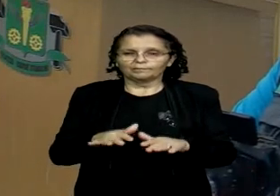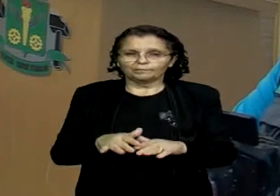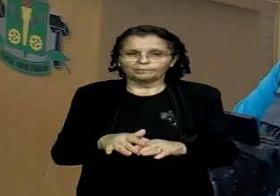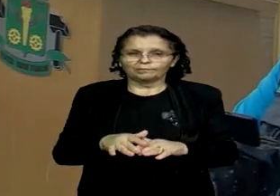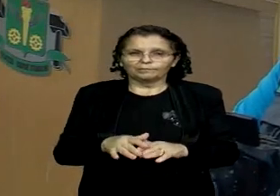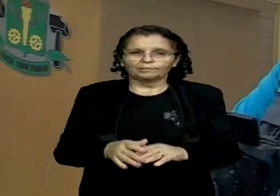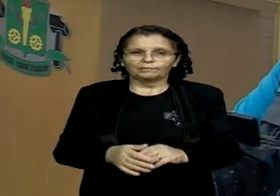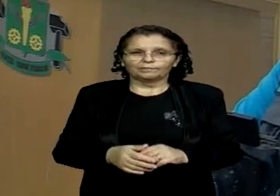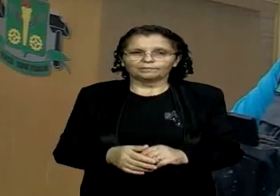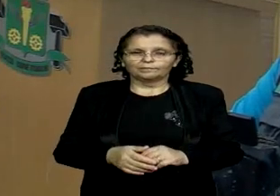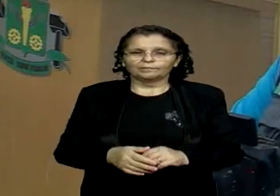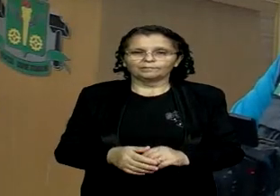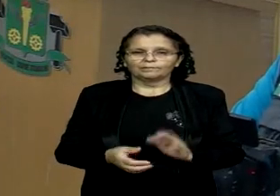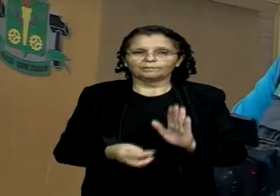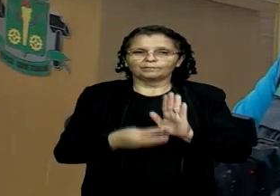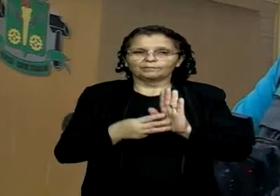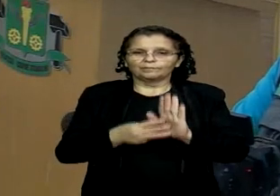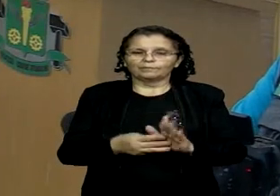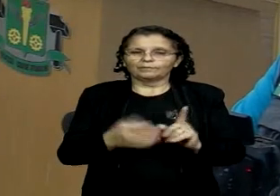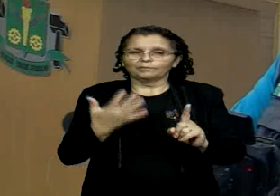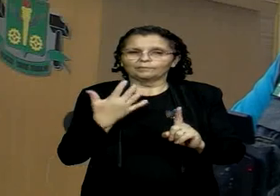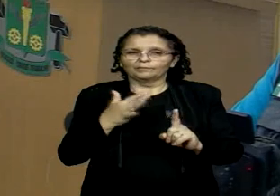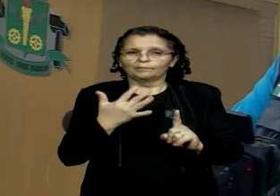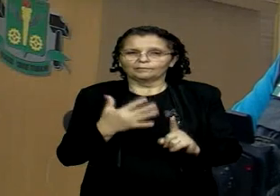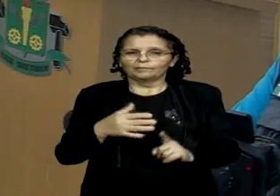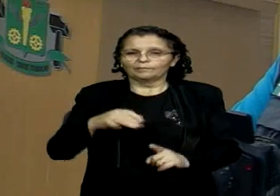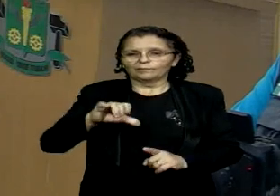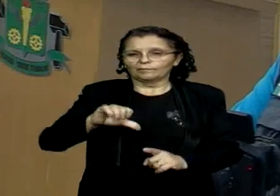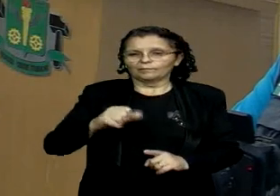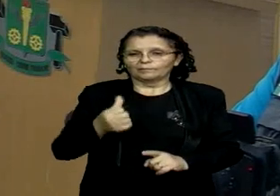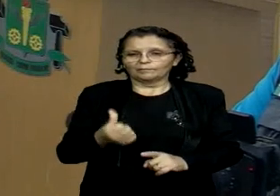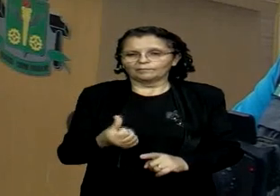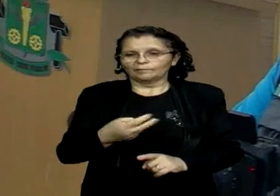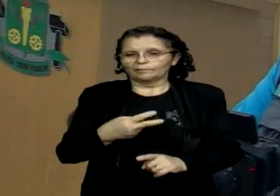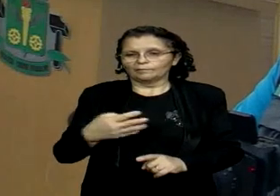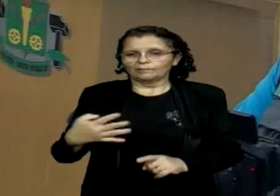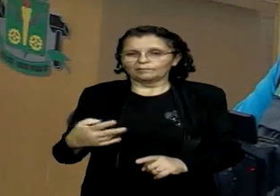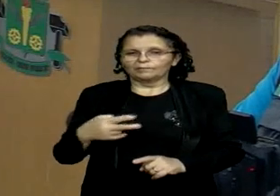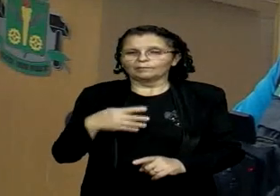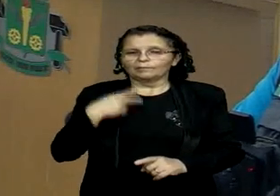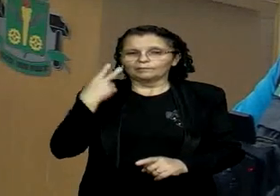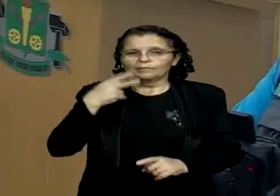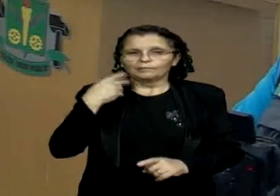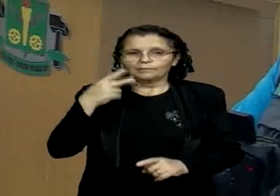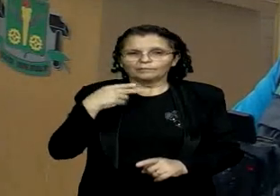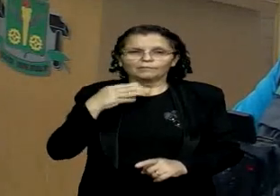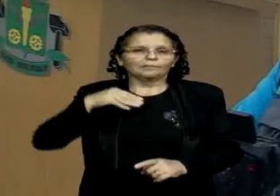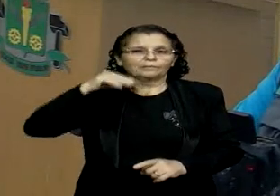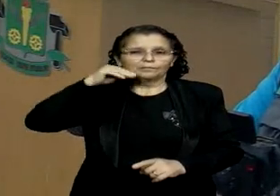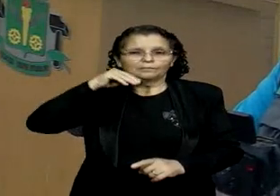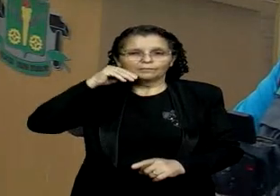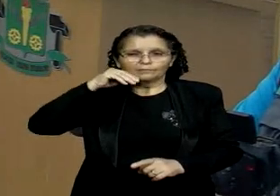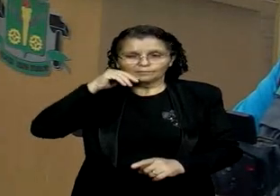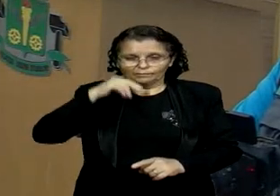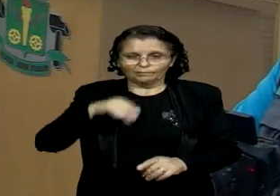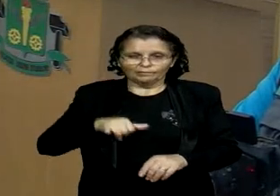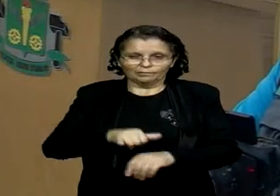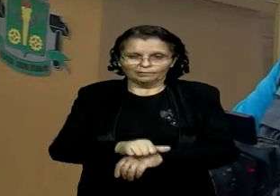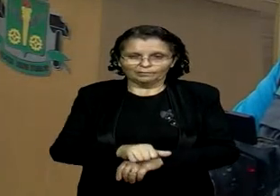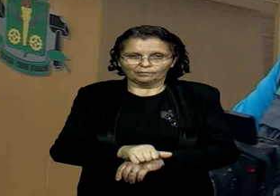sessão. Moção de aplauso, número 96, de 2024, do vereador Michel Figueiredo, vereador